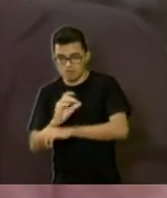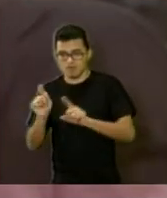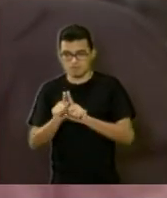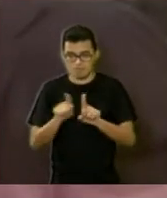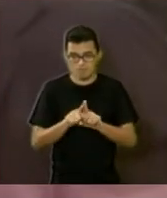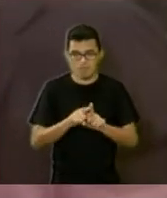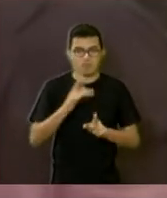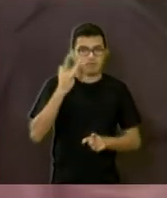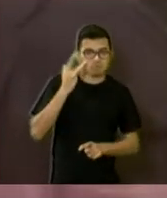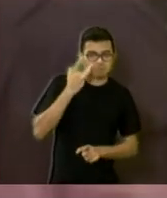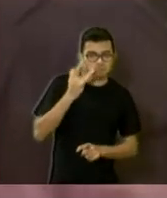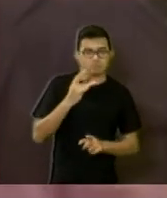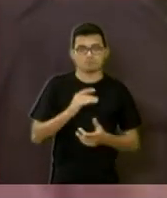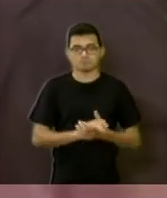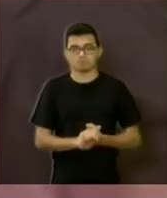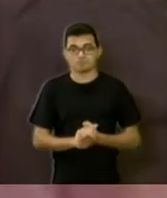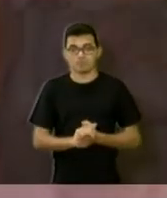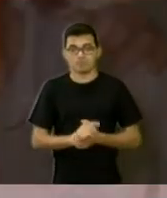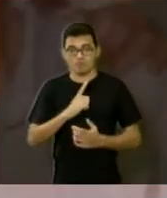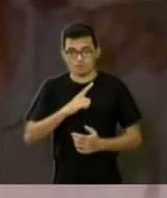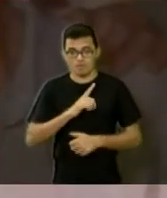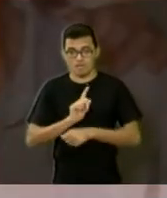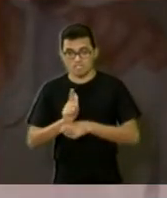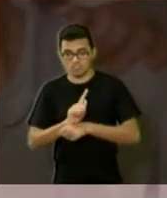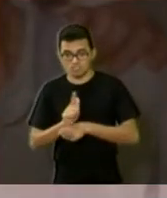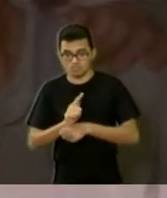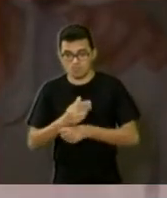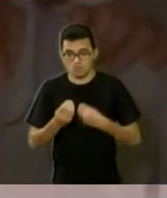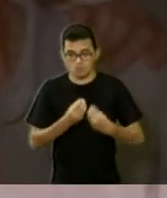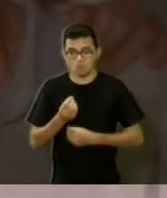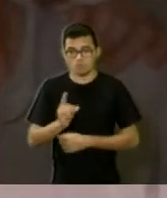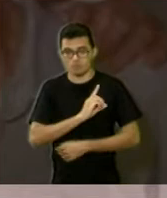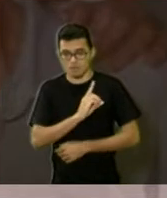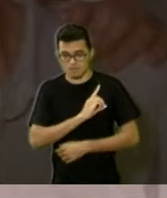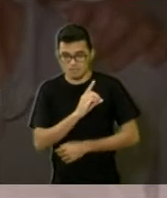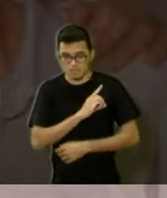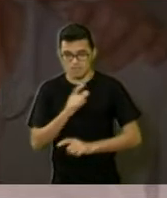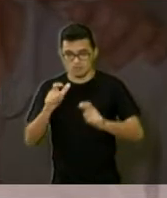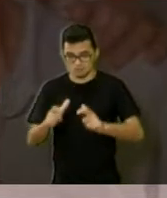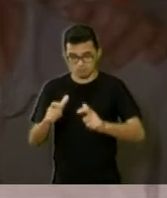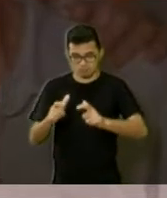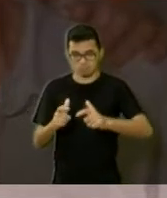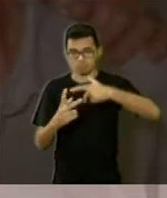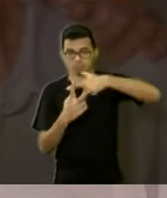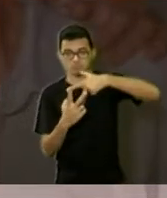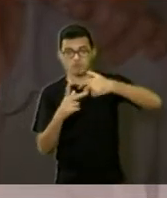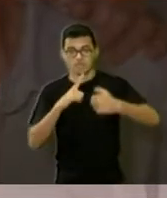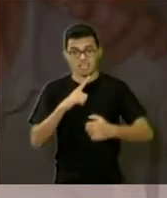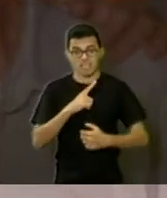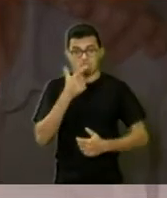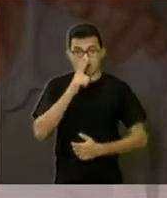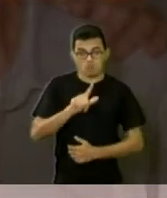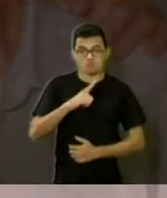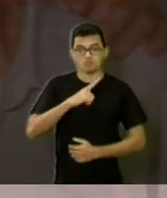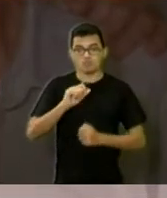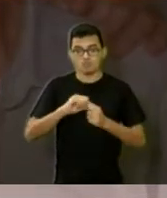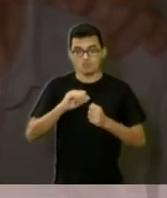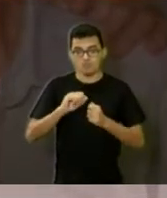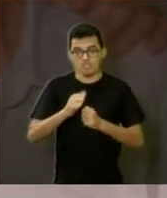Brasiliense. Foi também em sua gestão como delegado do grão-mestre que a oportunidade de realizar a primeira